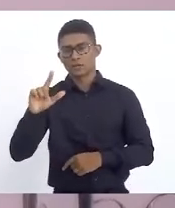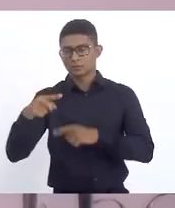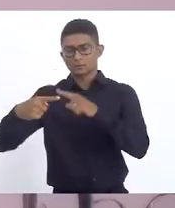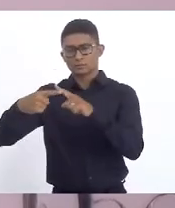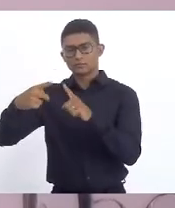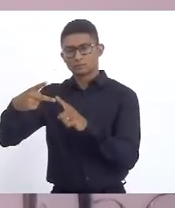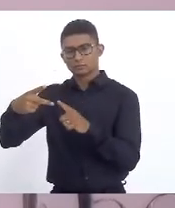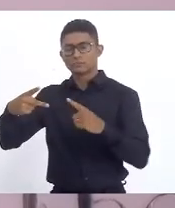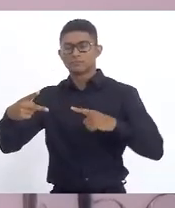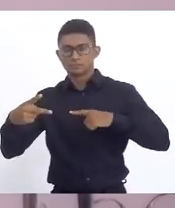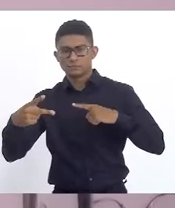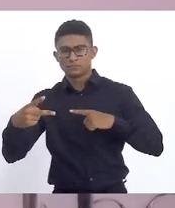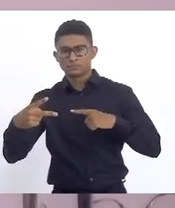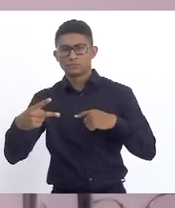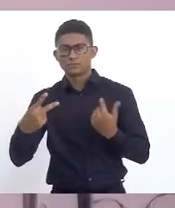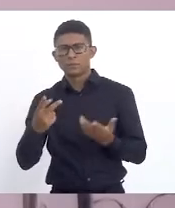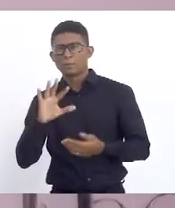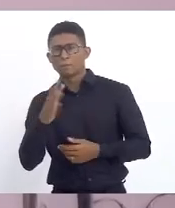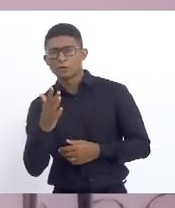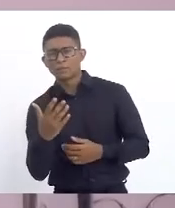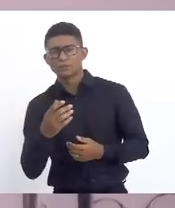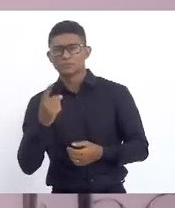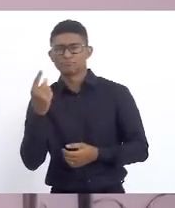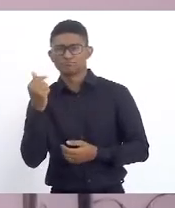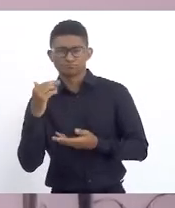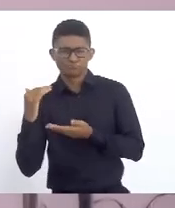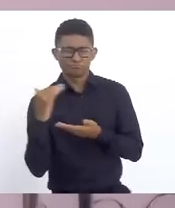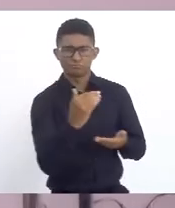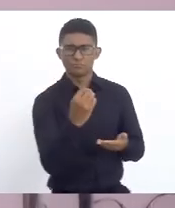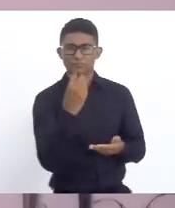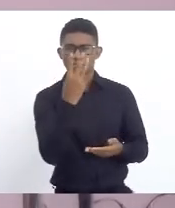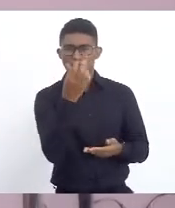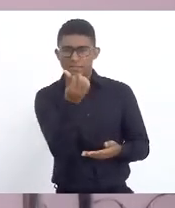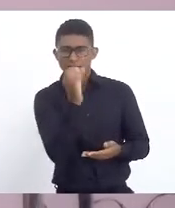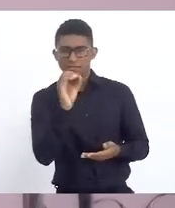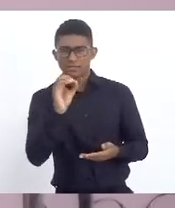de memória, deve estar na casa de uns 360 milhões, ambos.